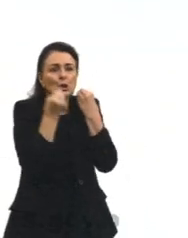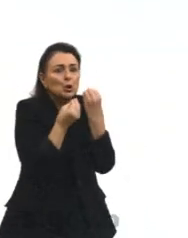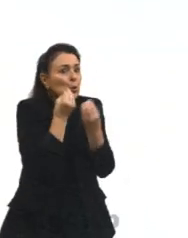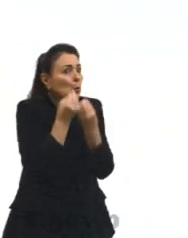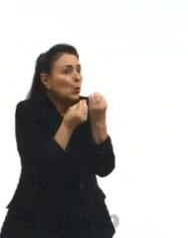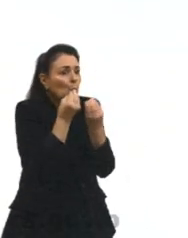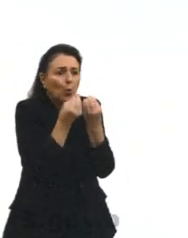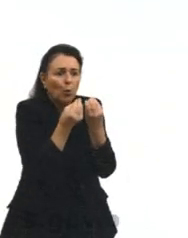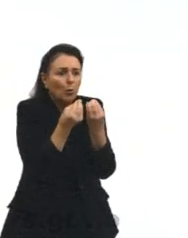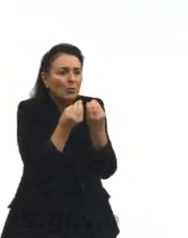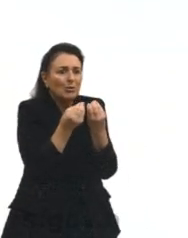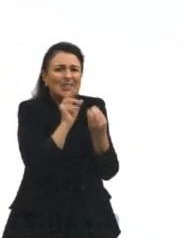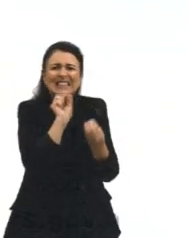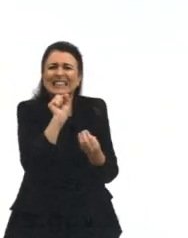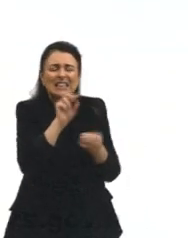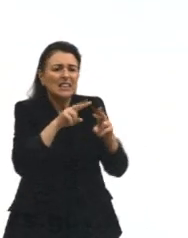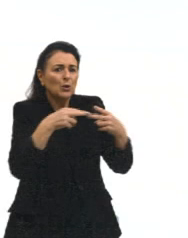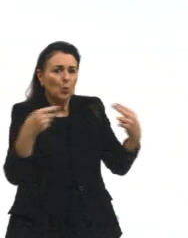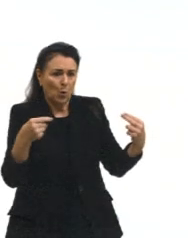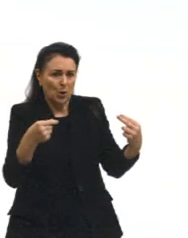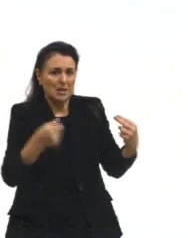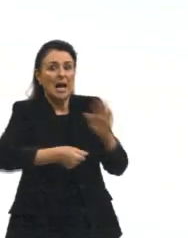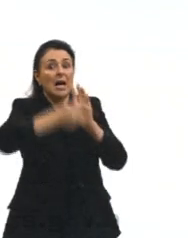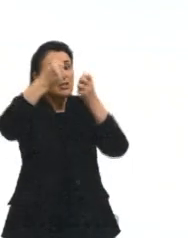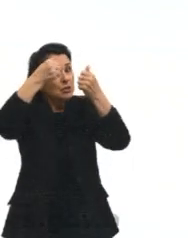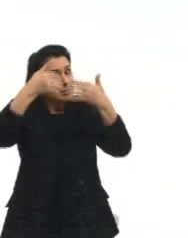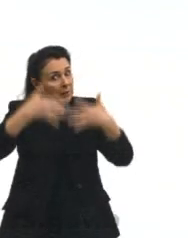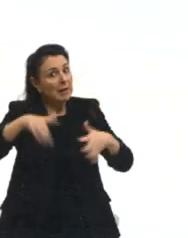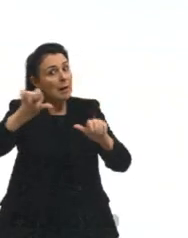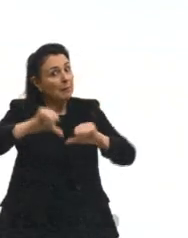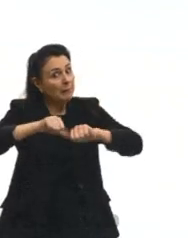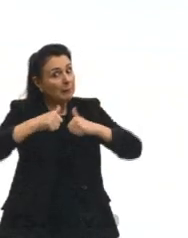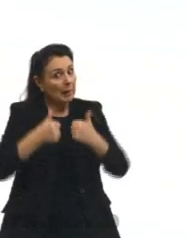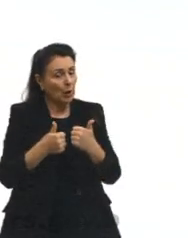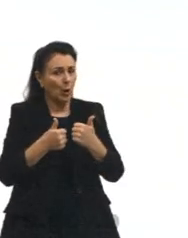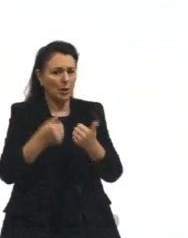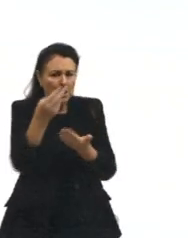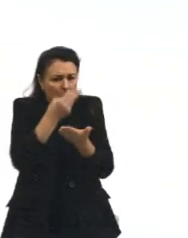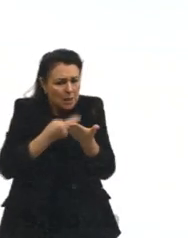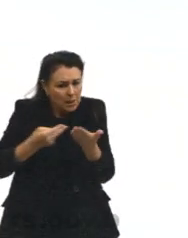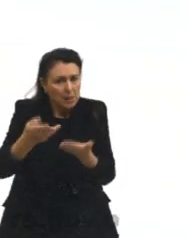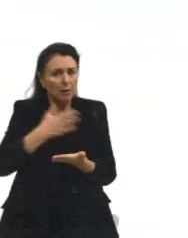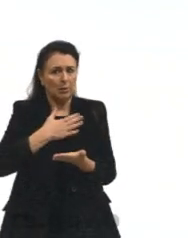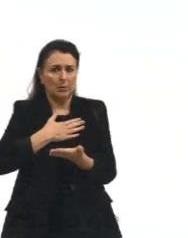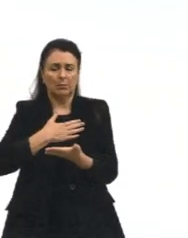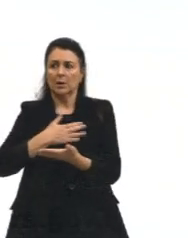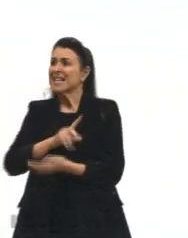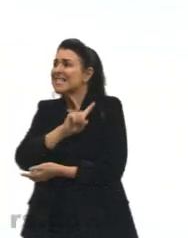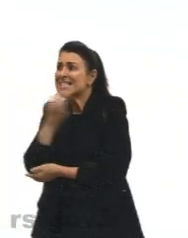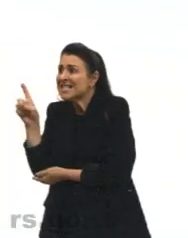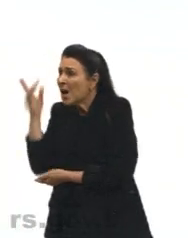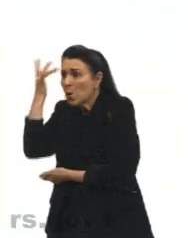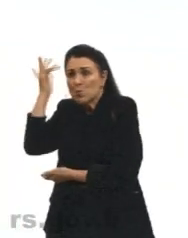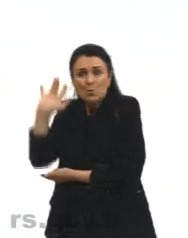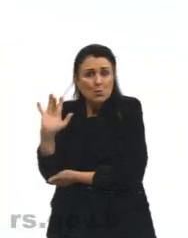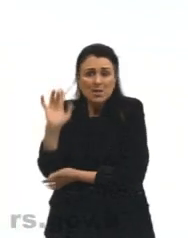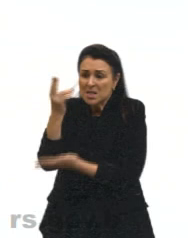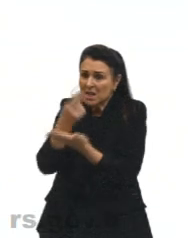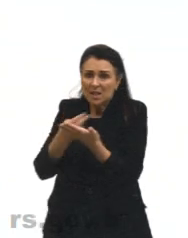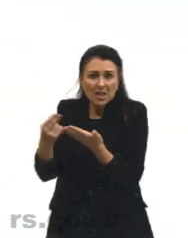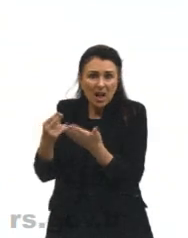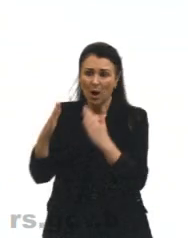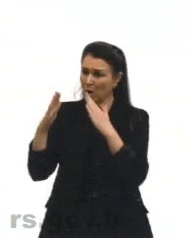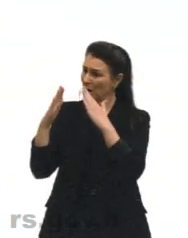a essa coisa tem que escrever outra vez quem sabe o senhor desenha para nós não eu não sei desenhar nem